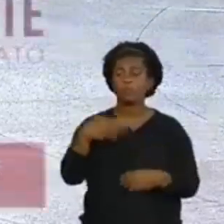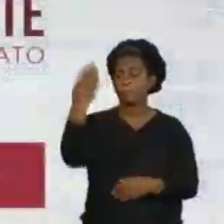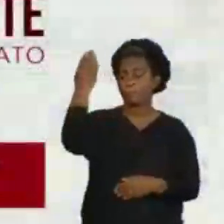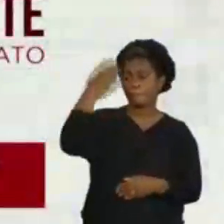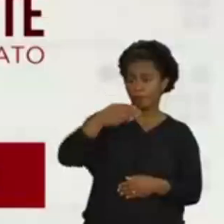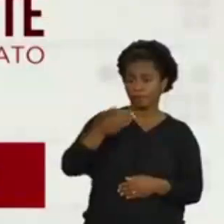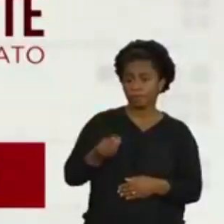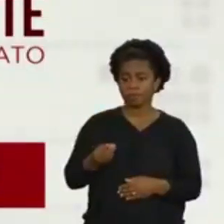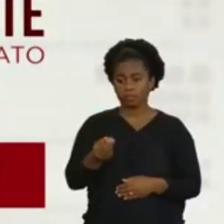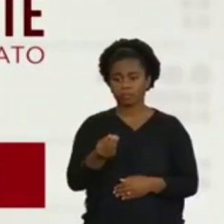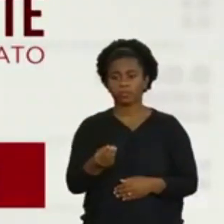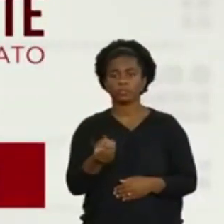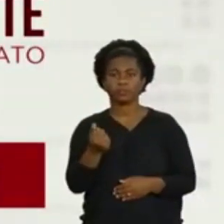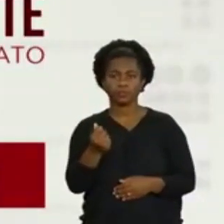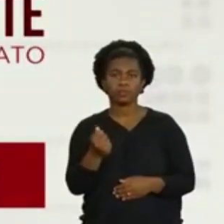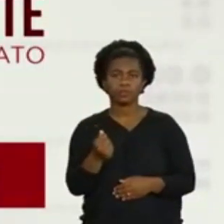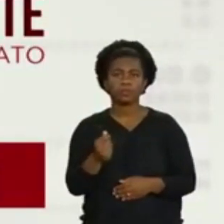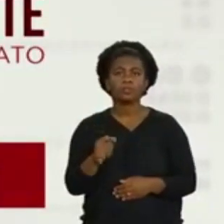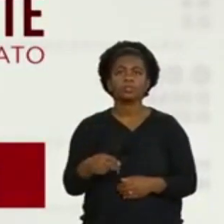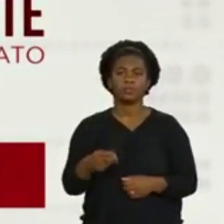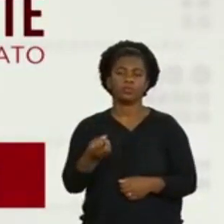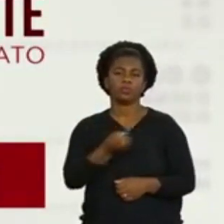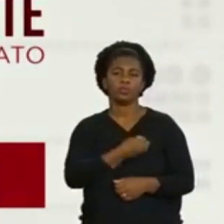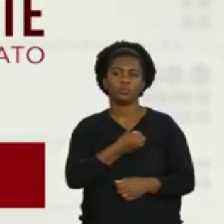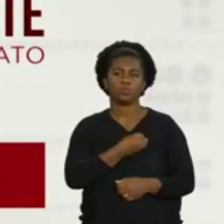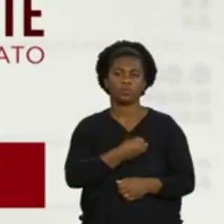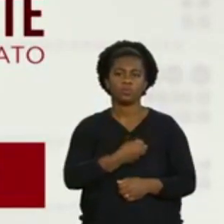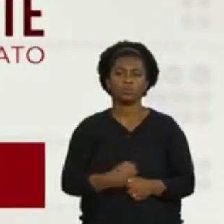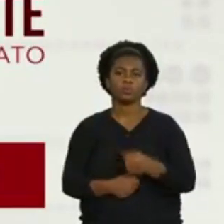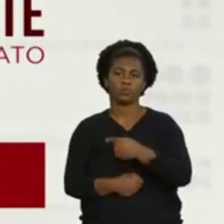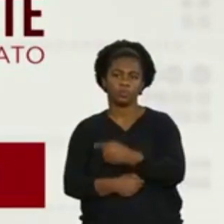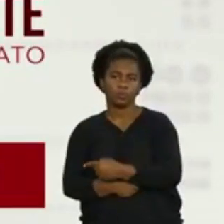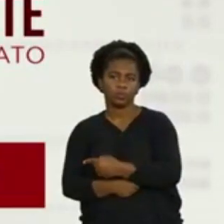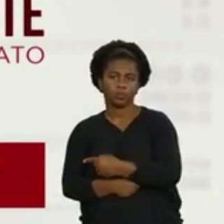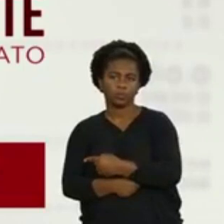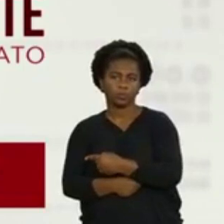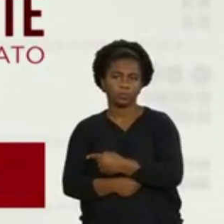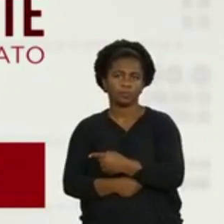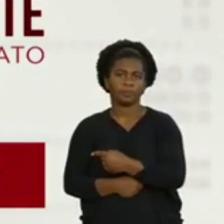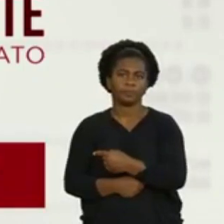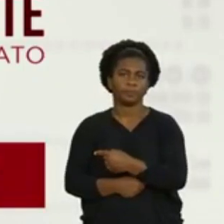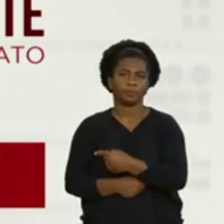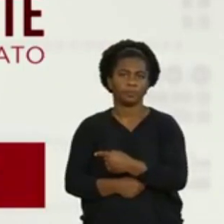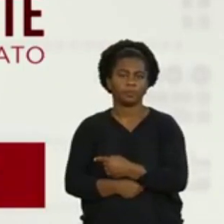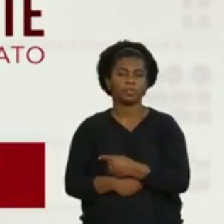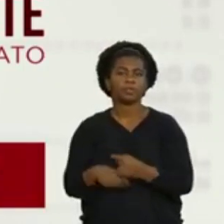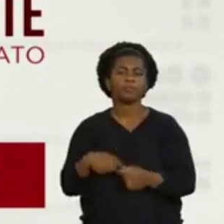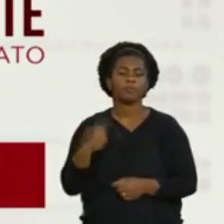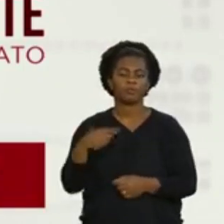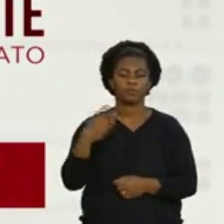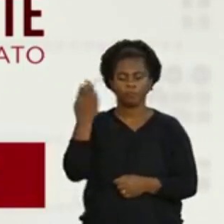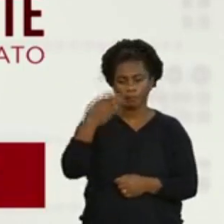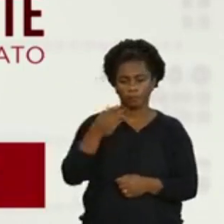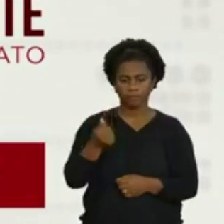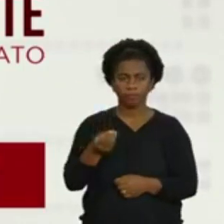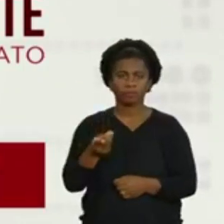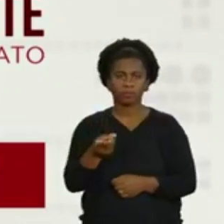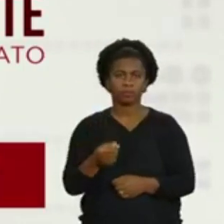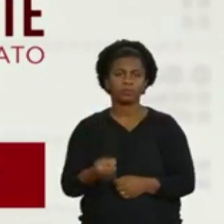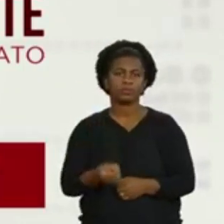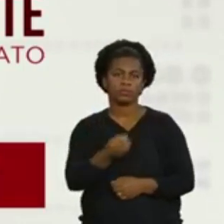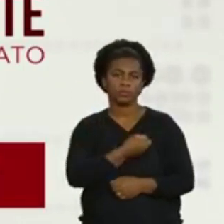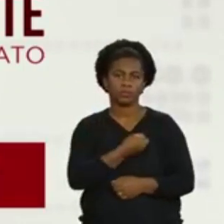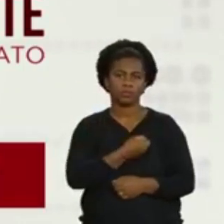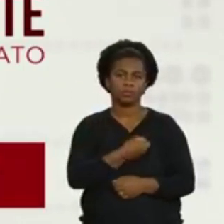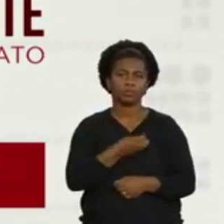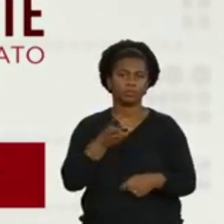que eu coloco para vocês, tá? Em seguida você manda o seu comprovante, nesse número aí.